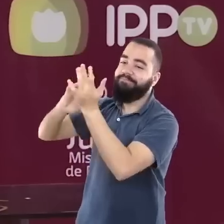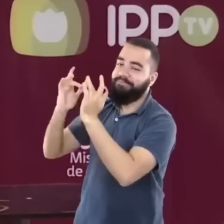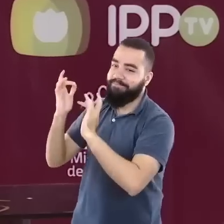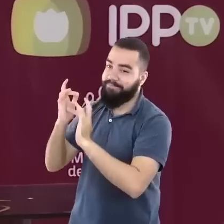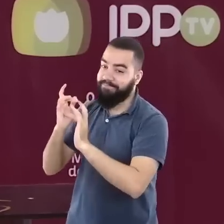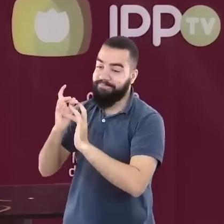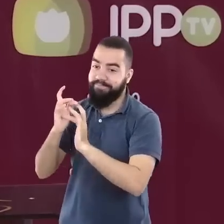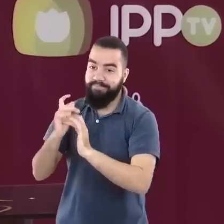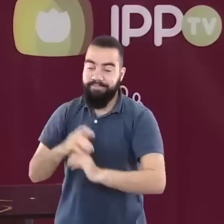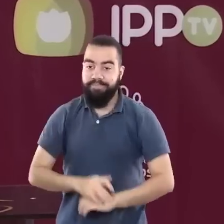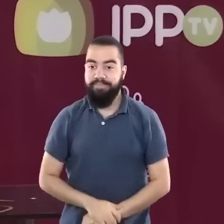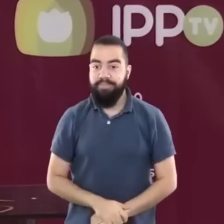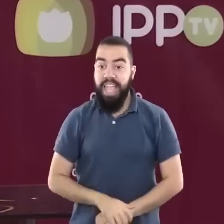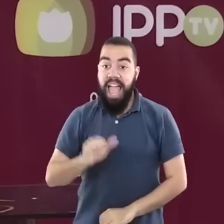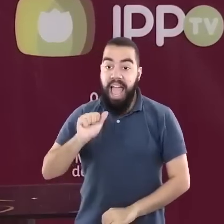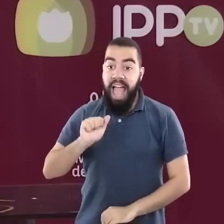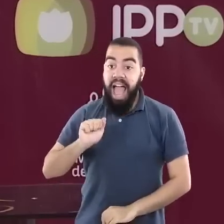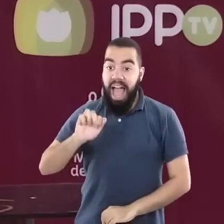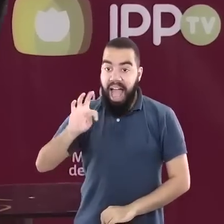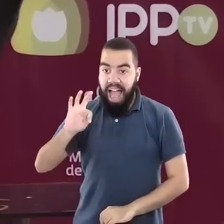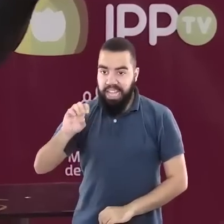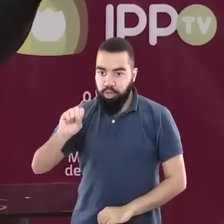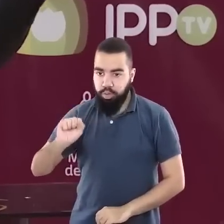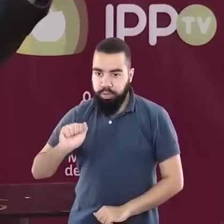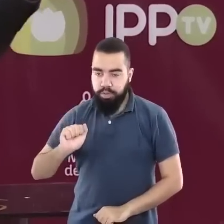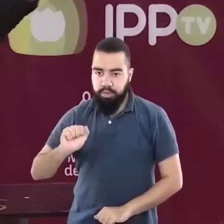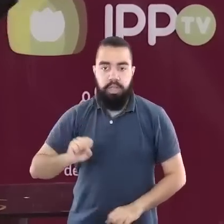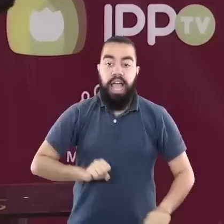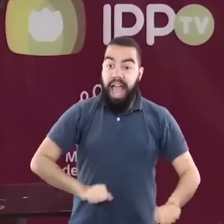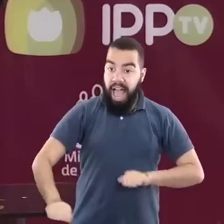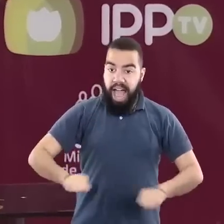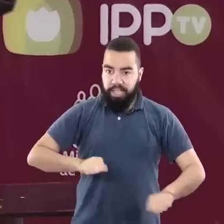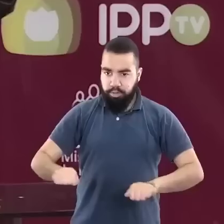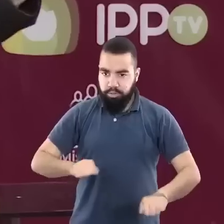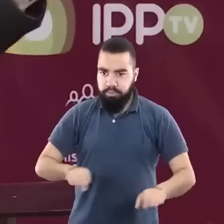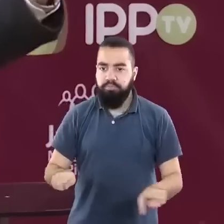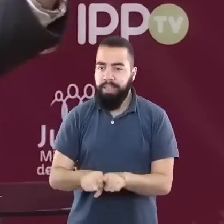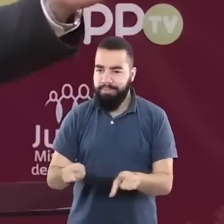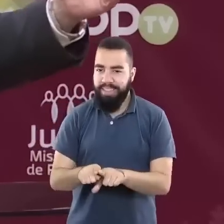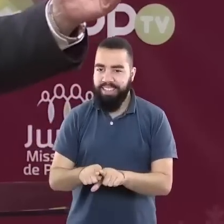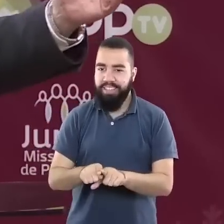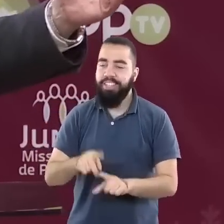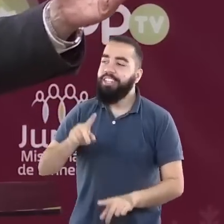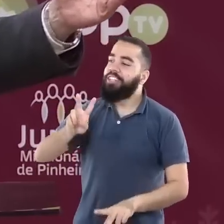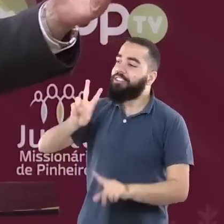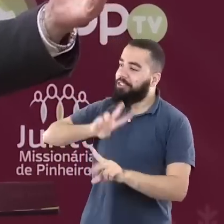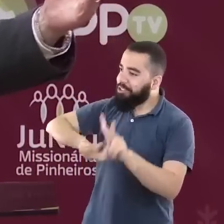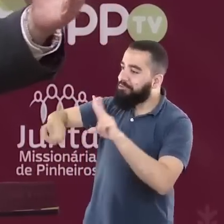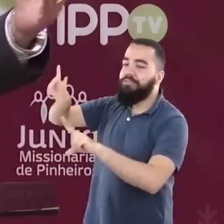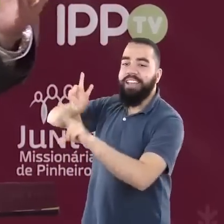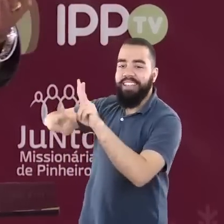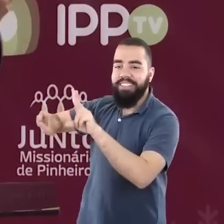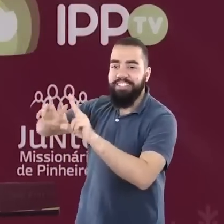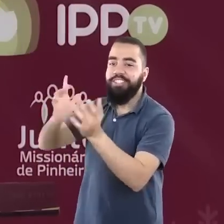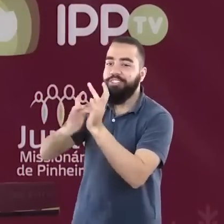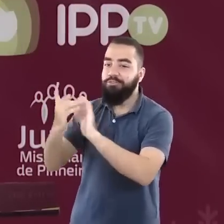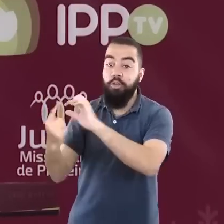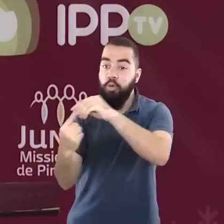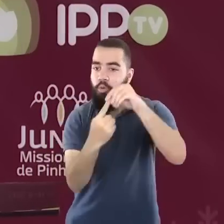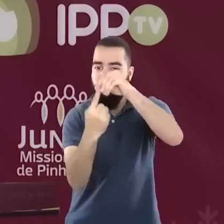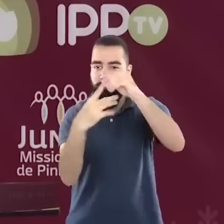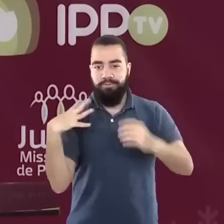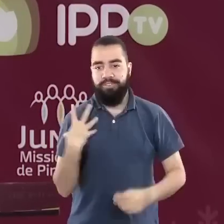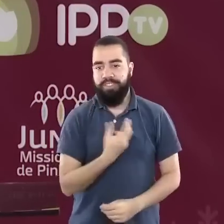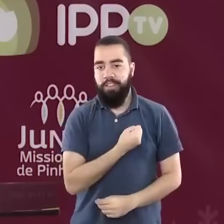como este nome único nome dado entre os homens pelo qual importa que sejamos salvos Romanos nos apresenta